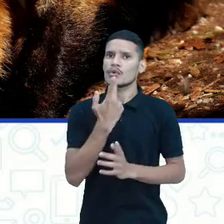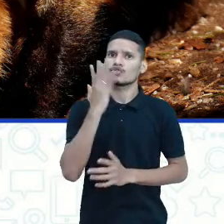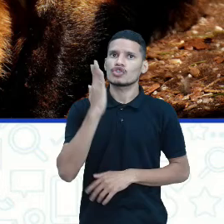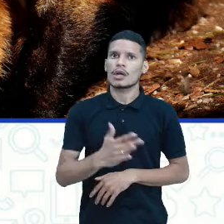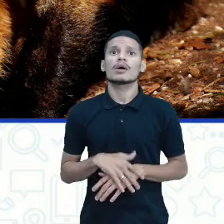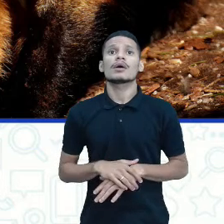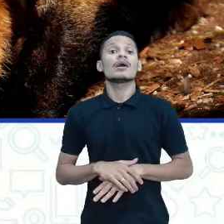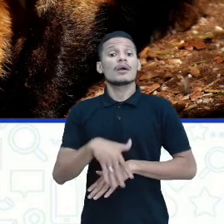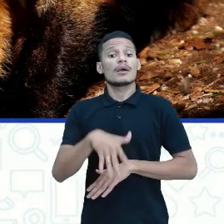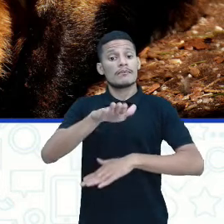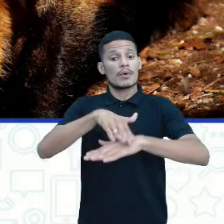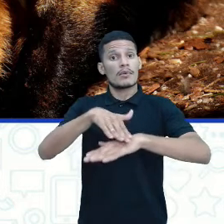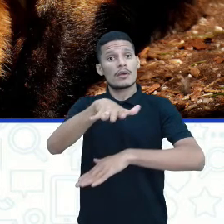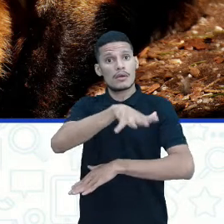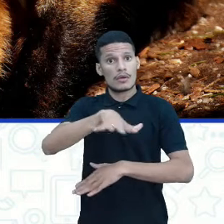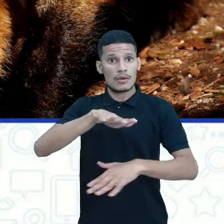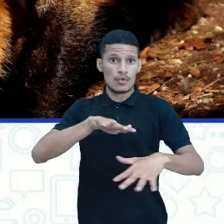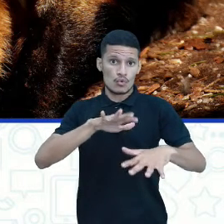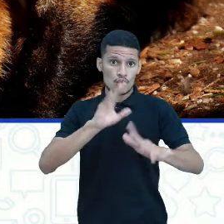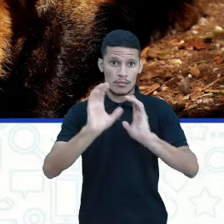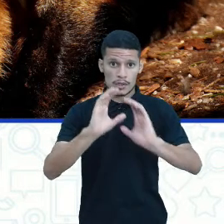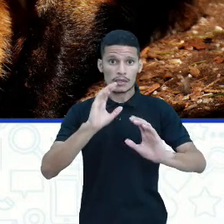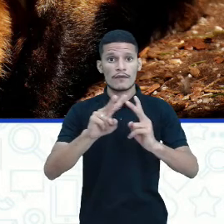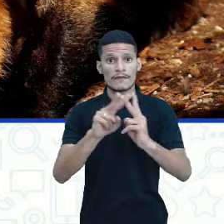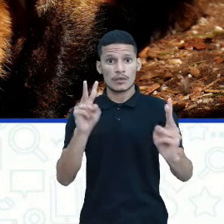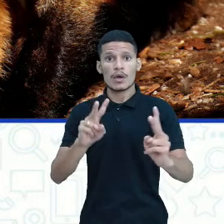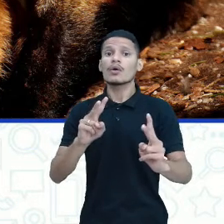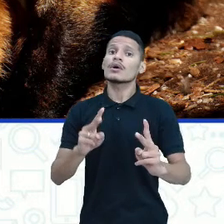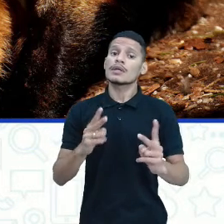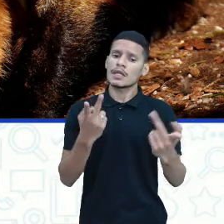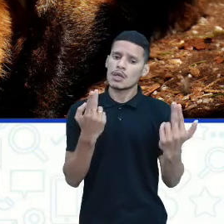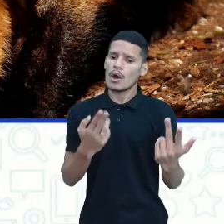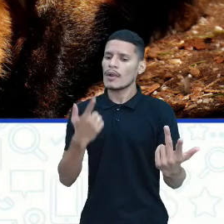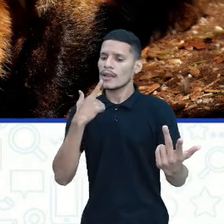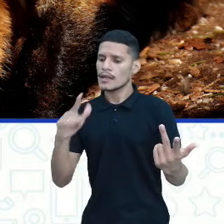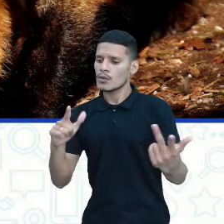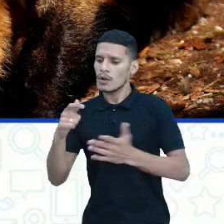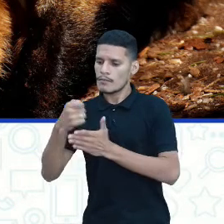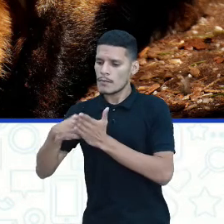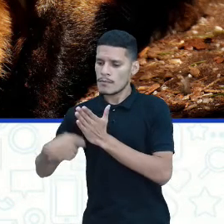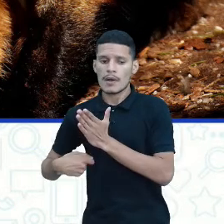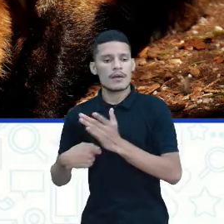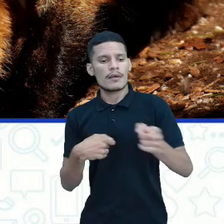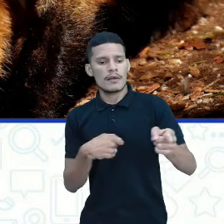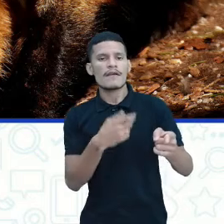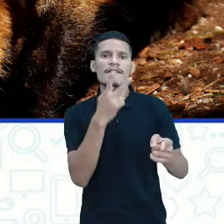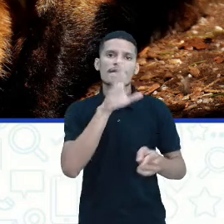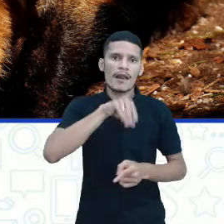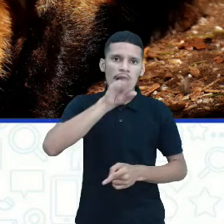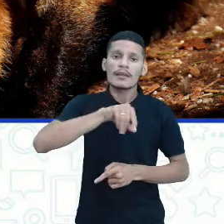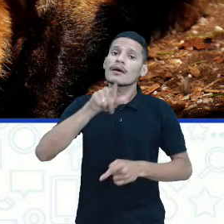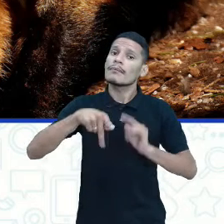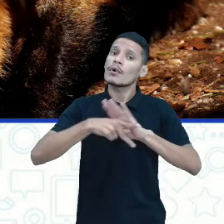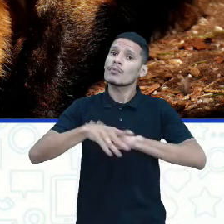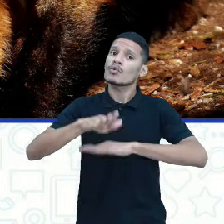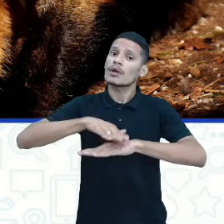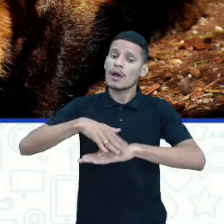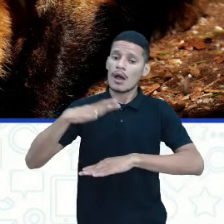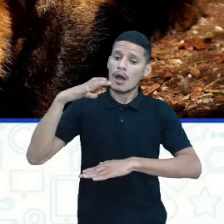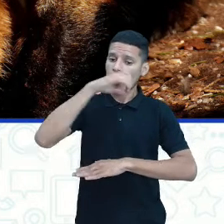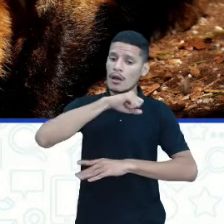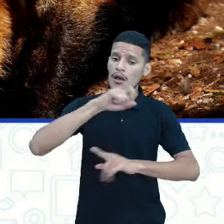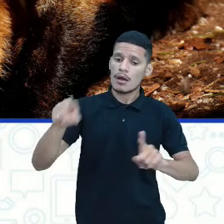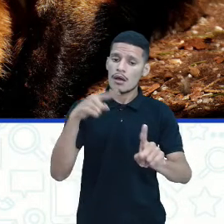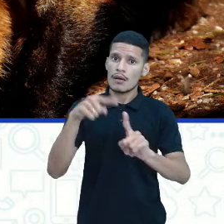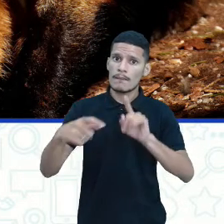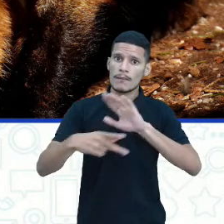âmbito da comunicação virtual, a similaridade da língua escrita com a língua falada é decorrente da rapidez e objetividade